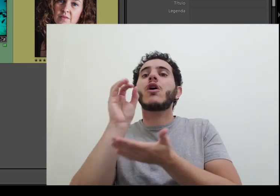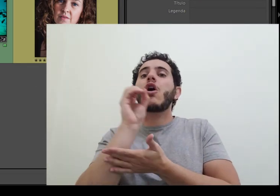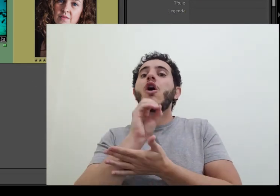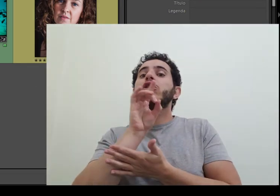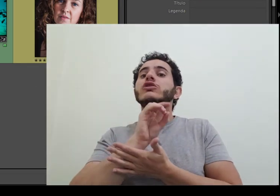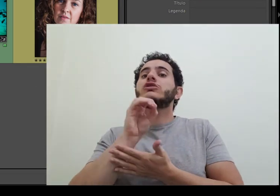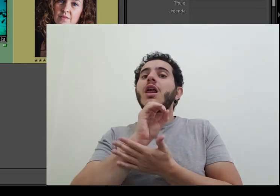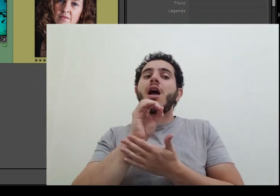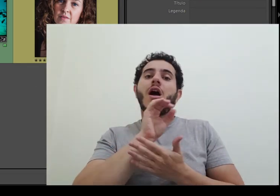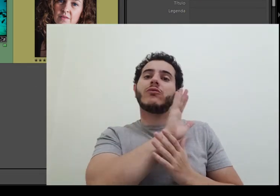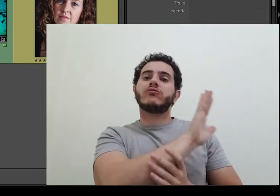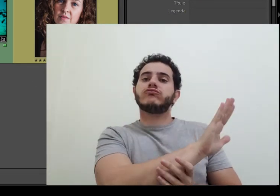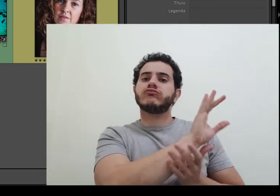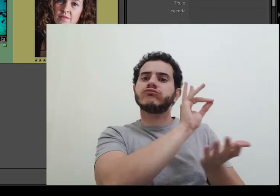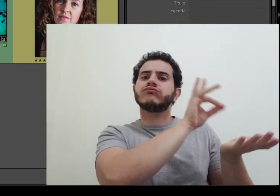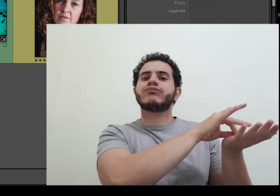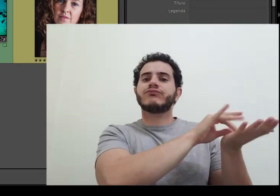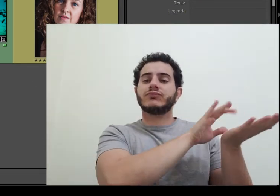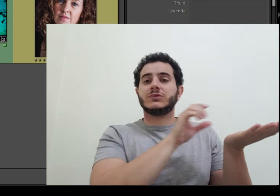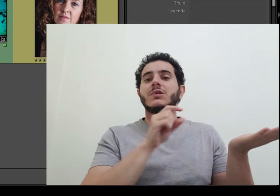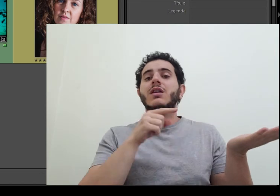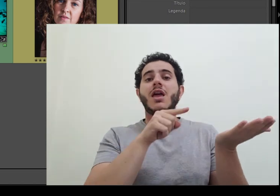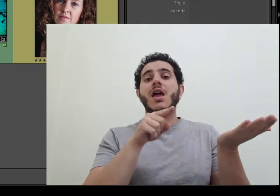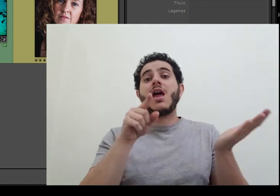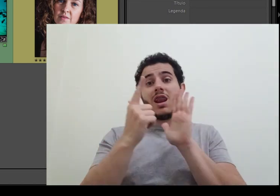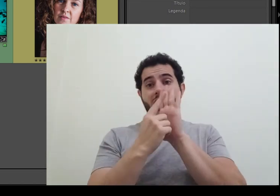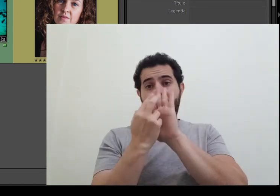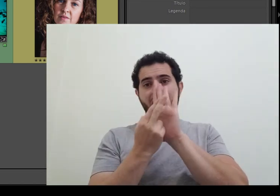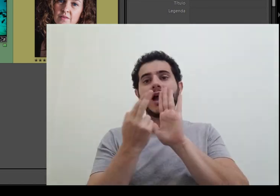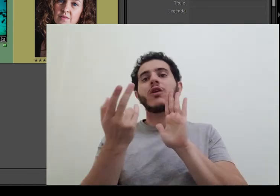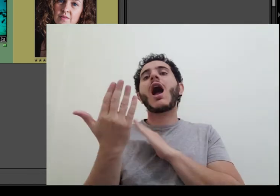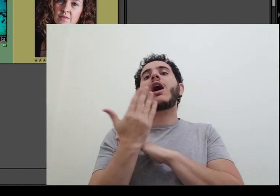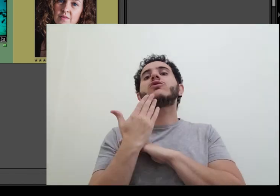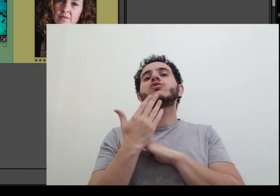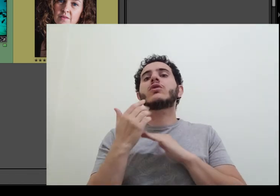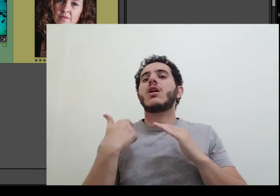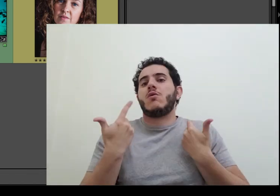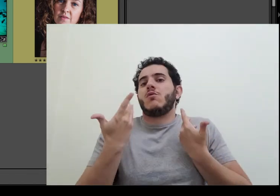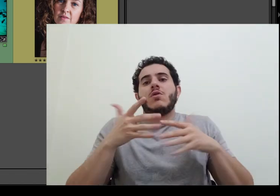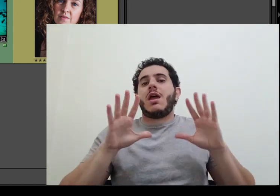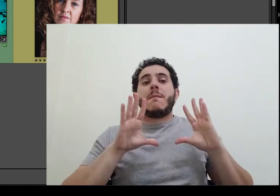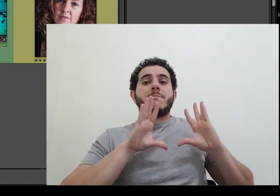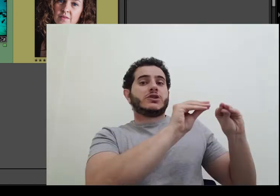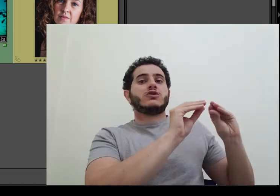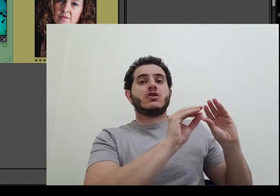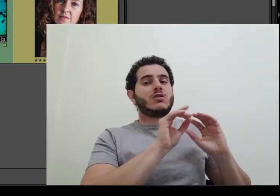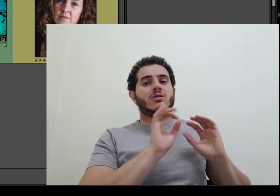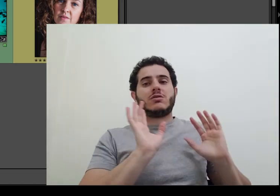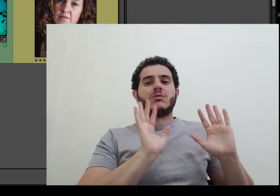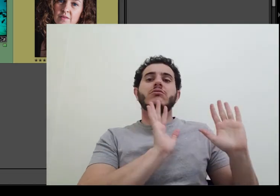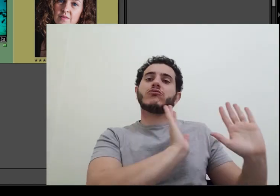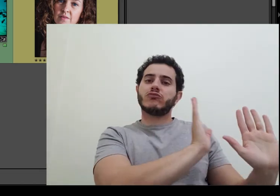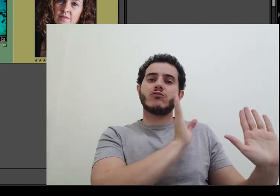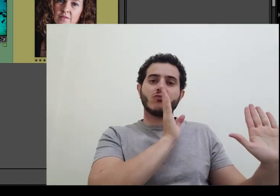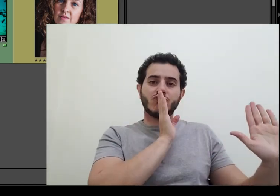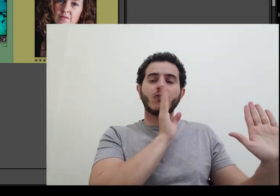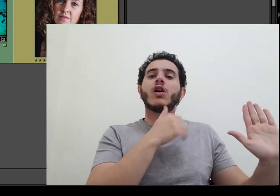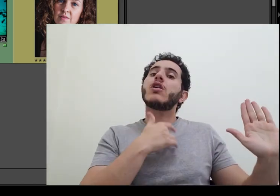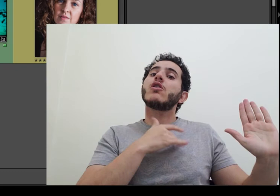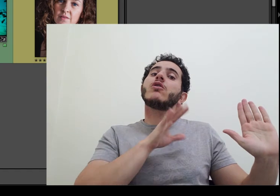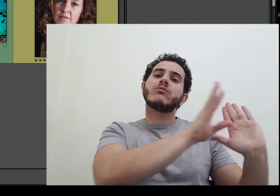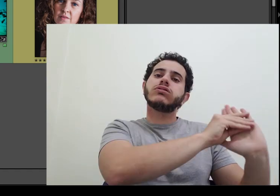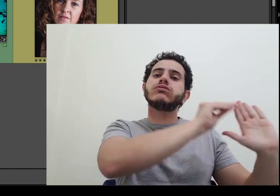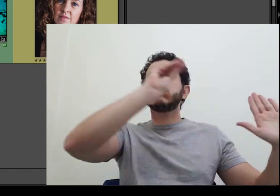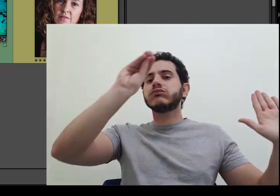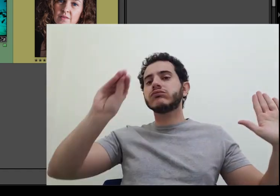original. Mas a gente não pode deletar o arquivo original. Bom, vamos continuar lá. Agora eu vou criar uma coleção antes de selecionar. É uma outra coisa legal que também